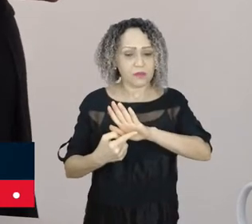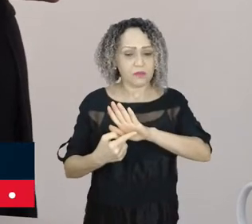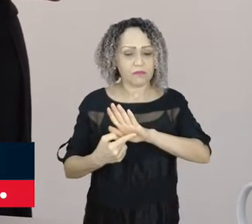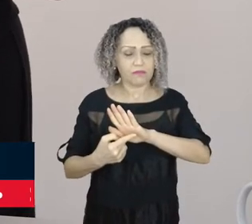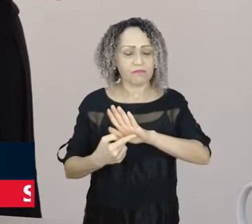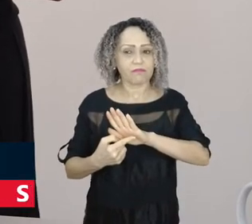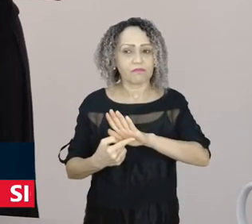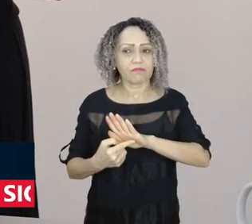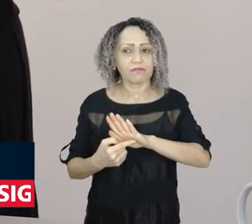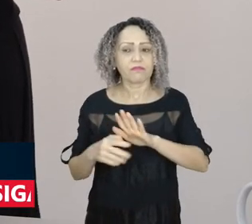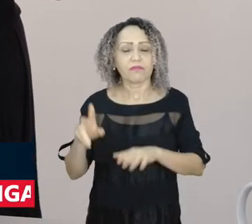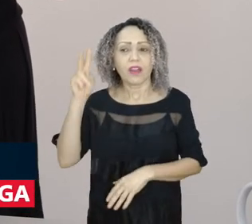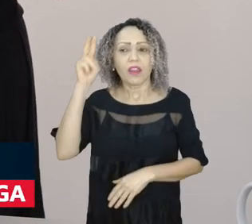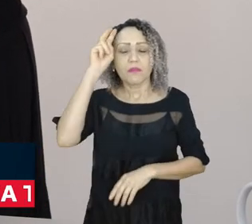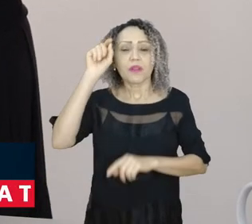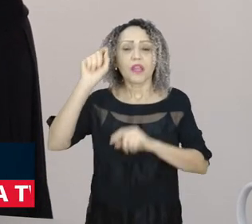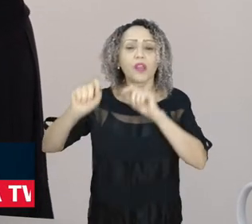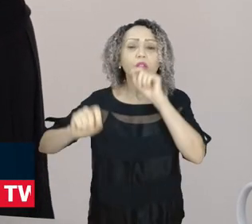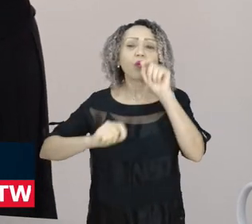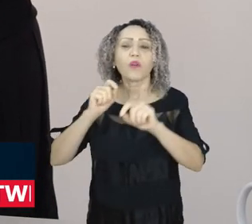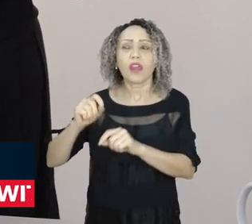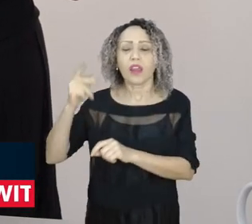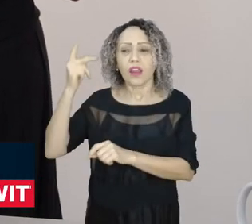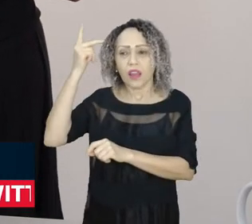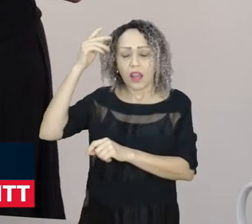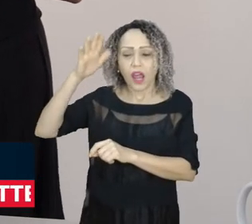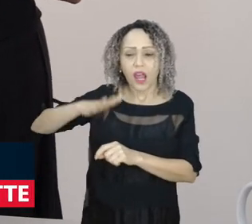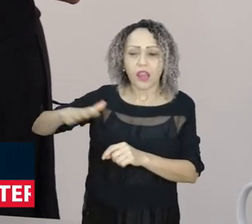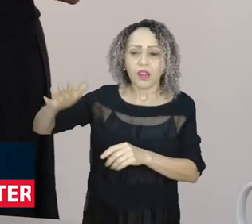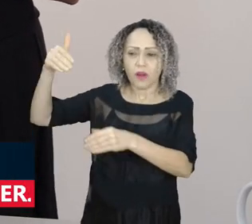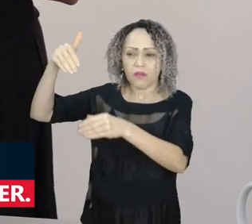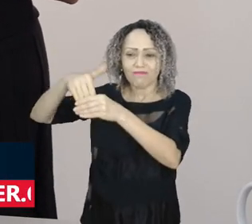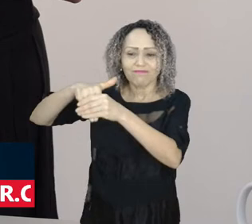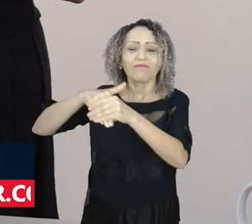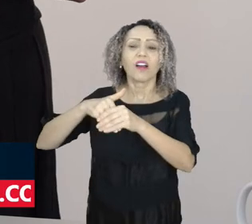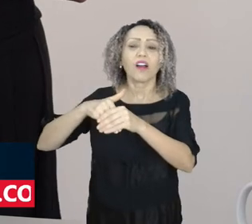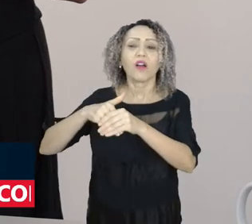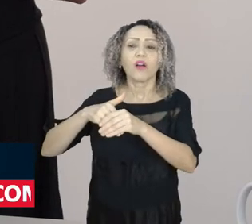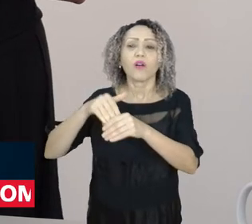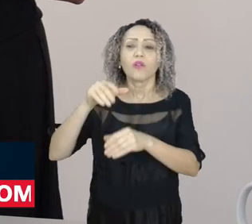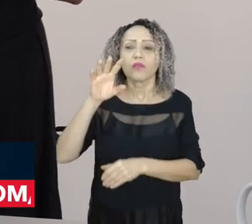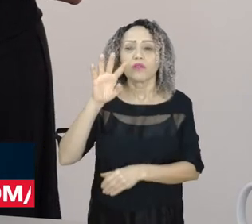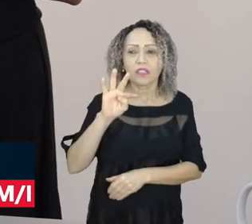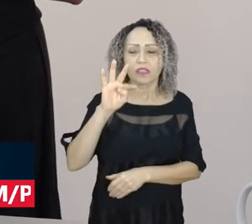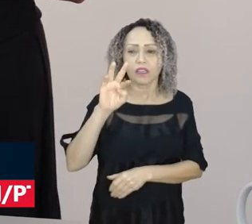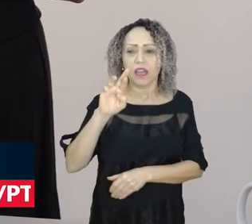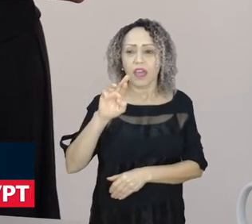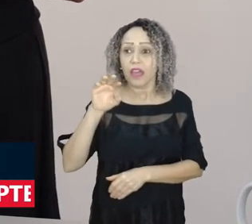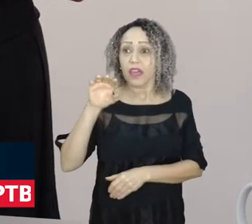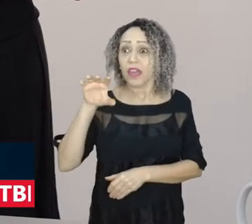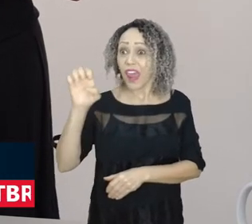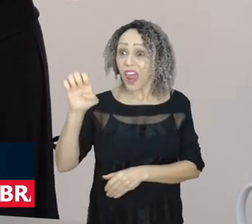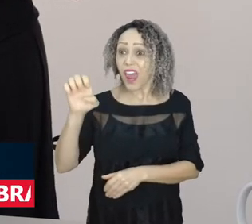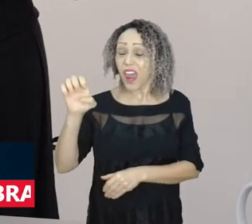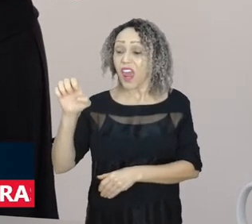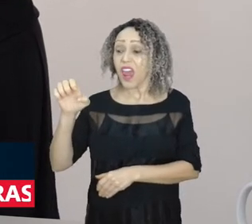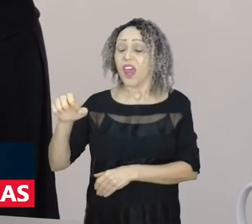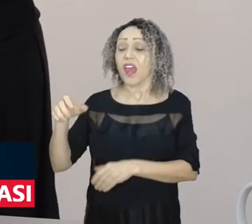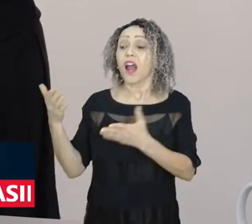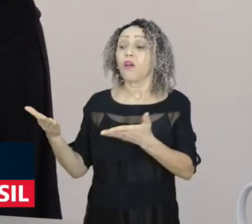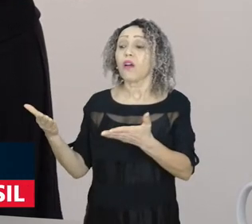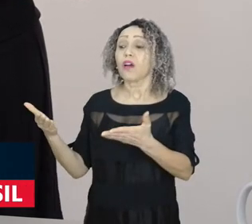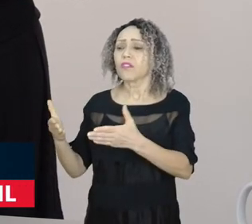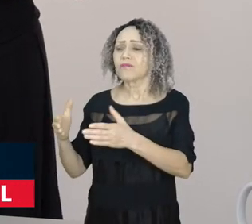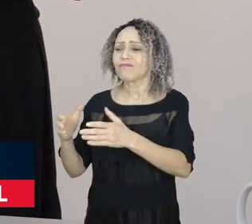é a votação histórica em São Paulo, tá? Os dados do TRE mostram para nós que foi a maior eleição, mesmo com essa abstenção,